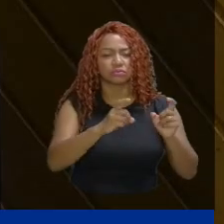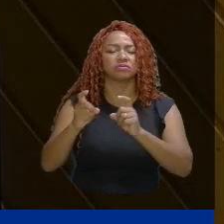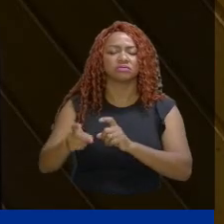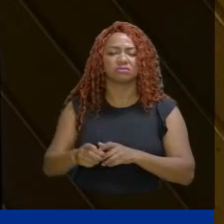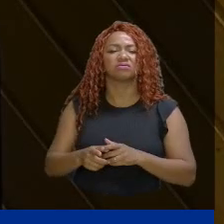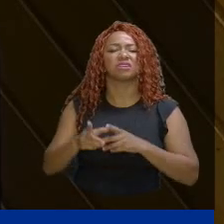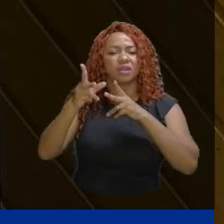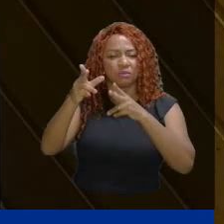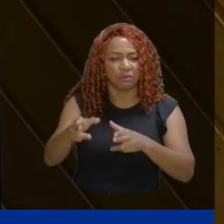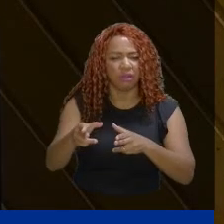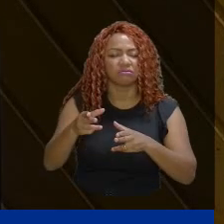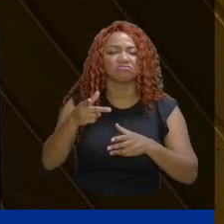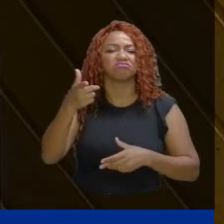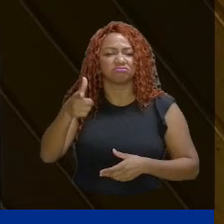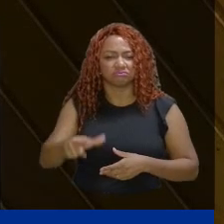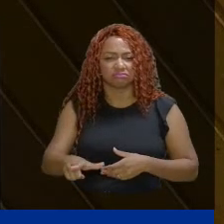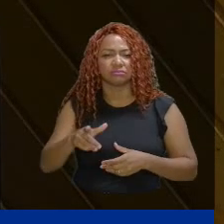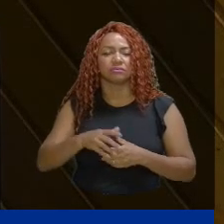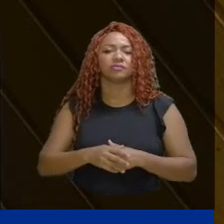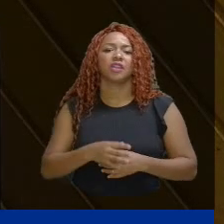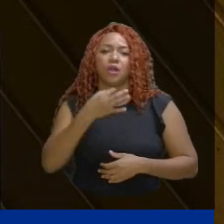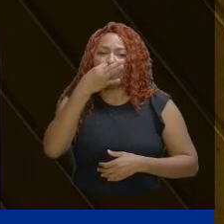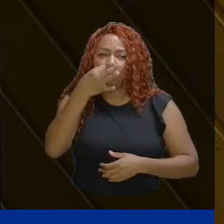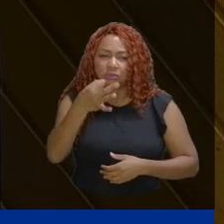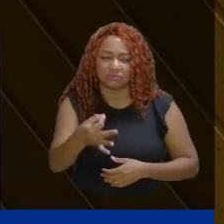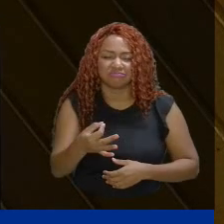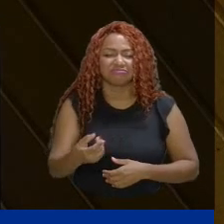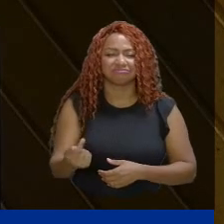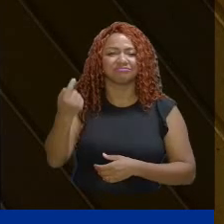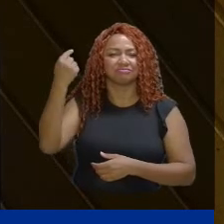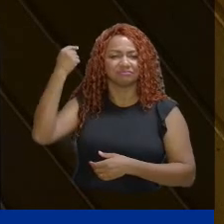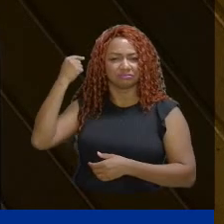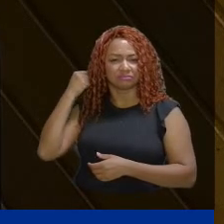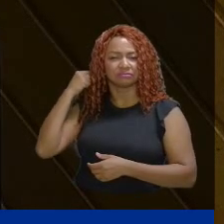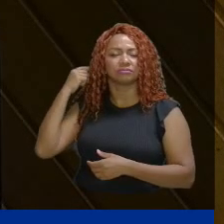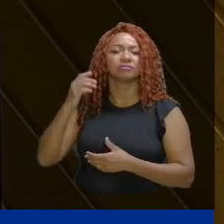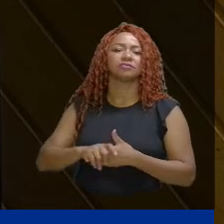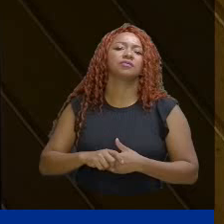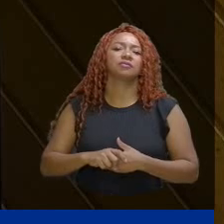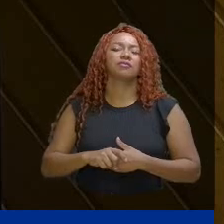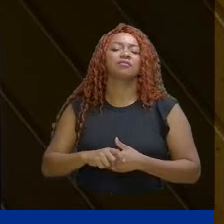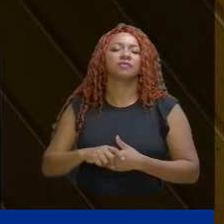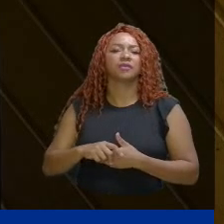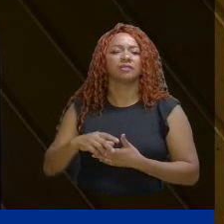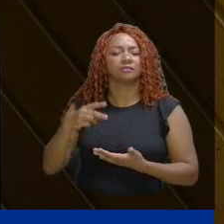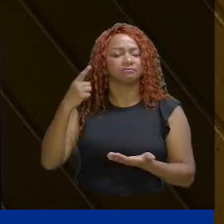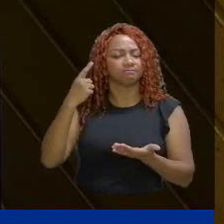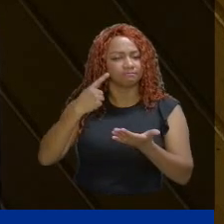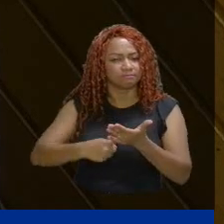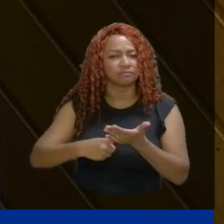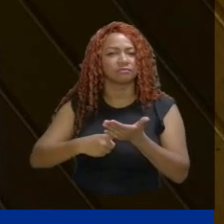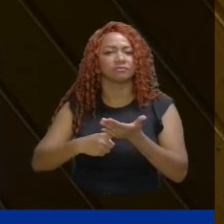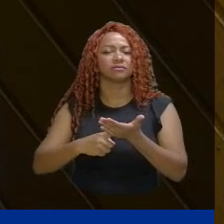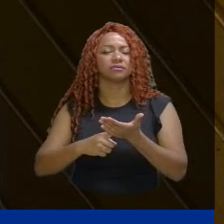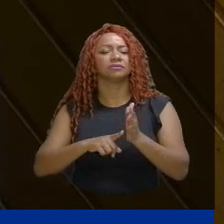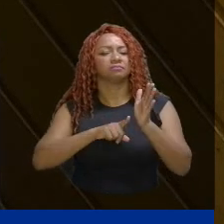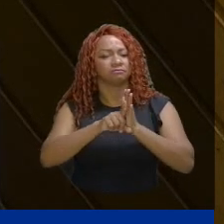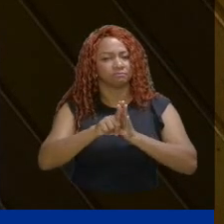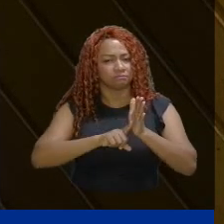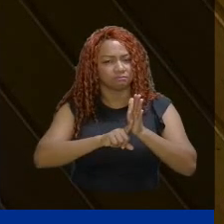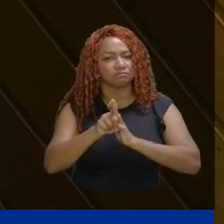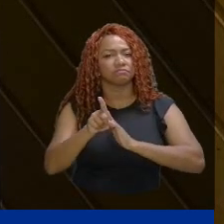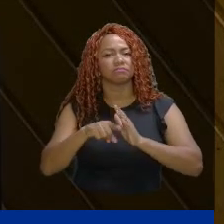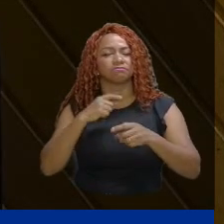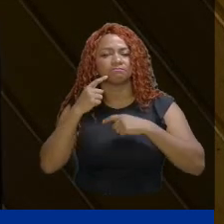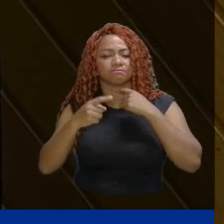questão. Assim, como me manifestei naquela oportunidade, reafirmo que essa situação levanta questionamentos quanto